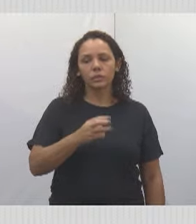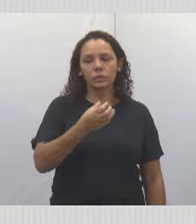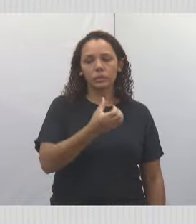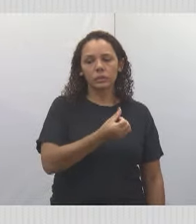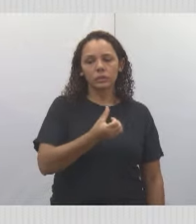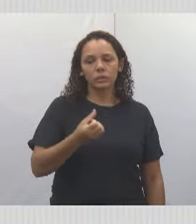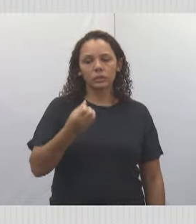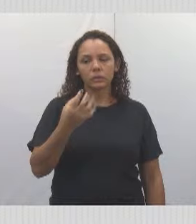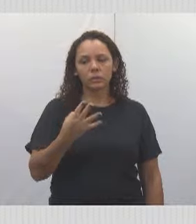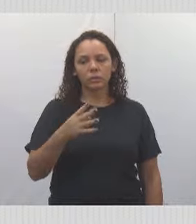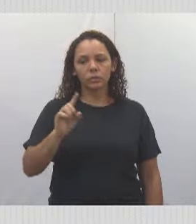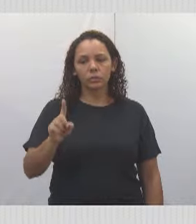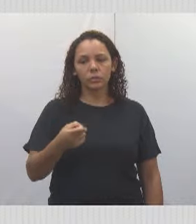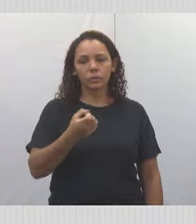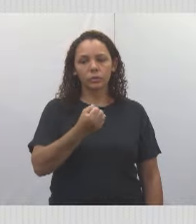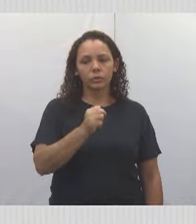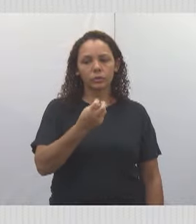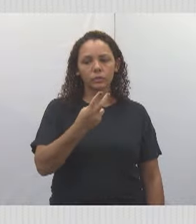R$131.664.821.